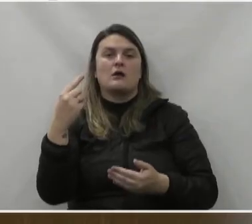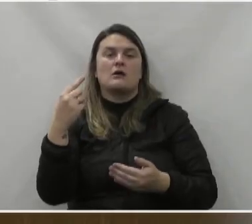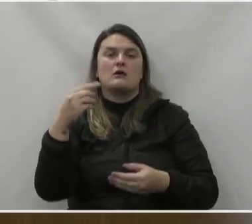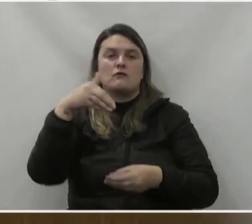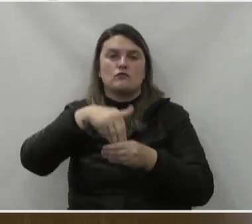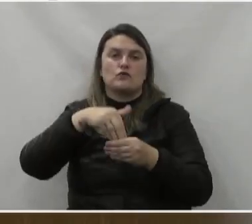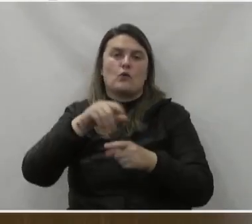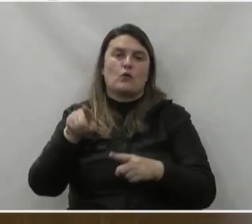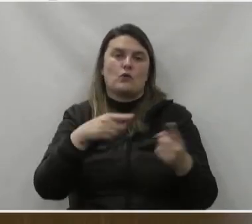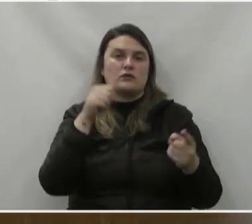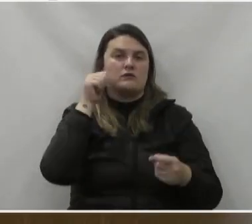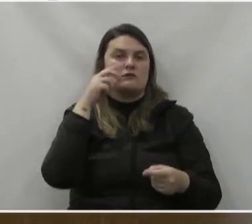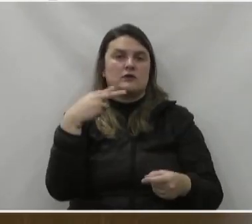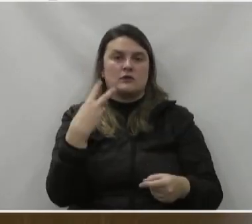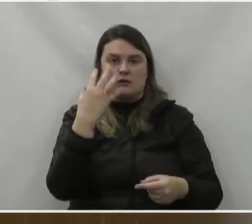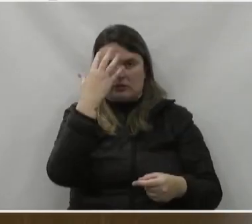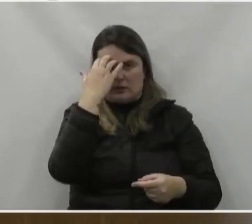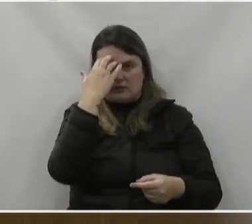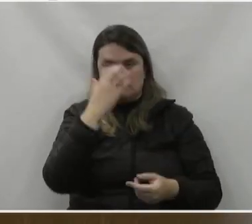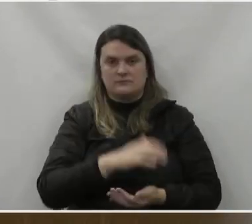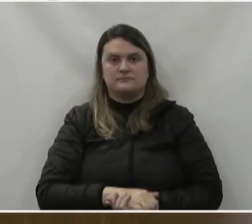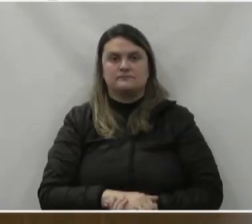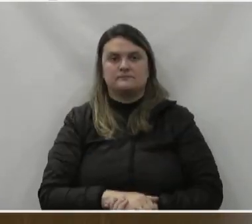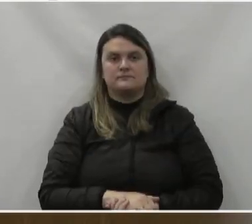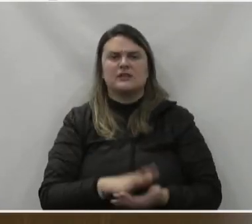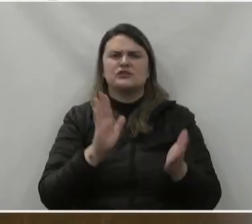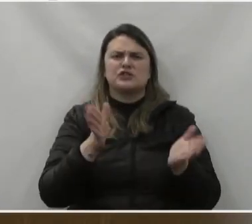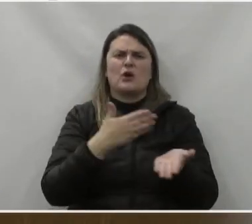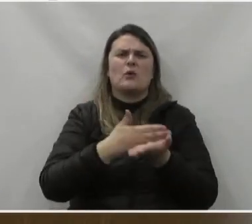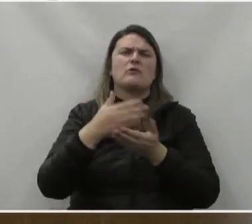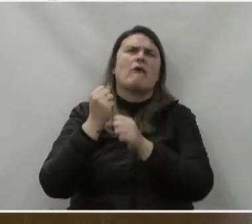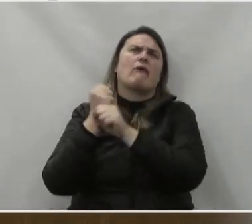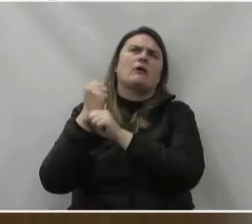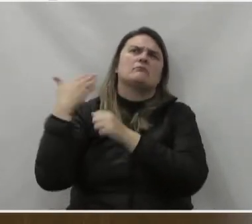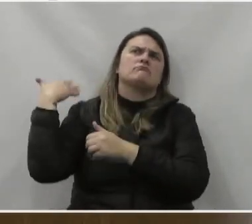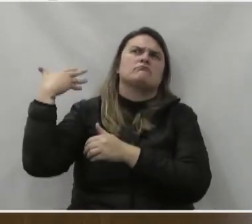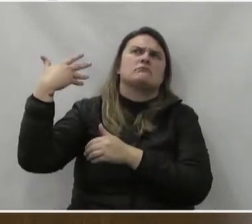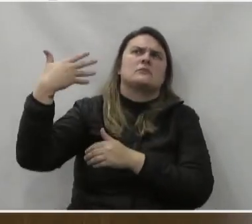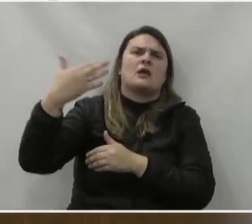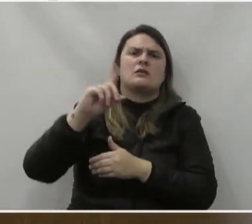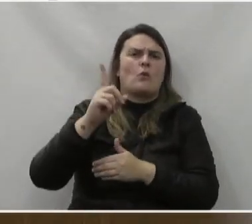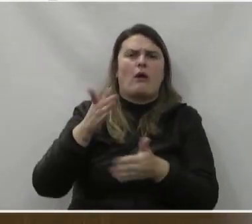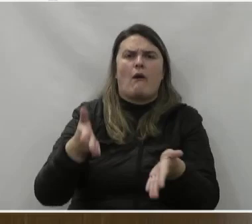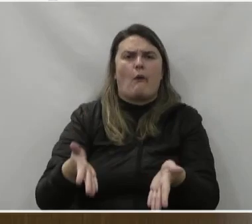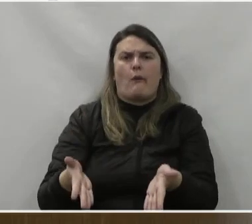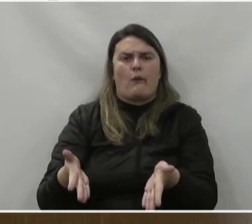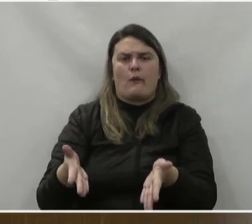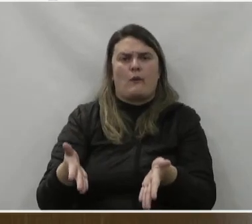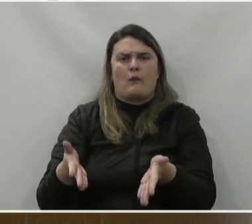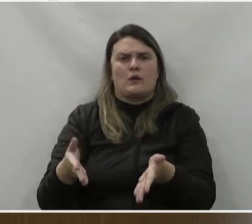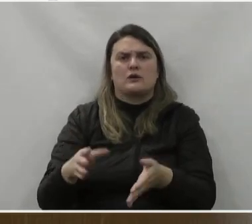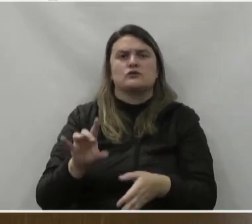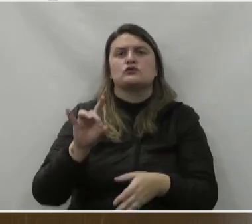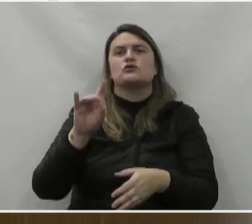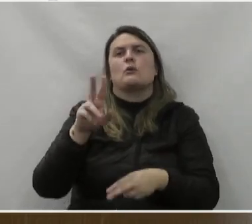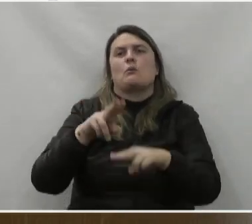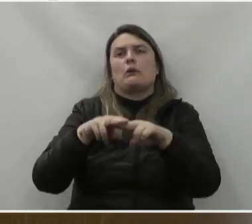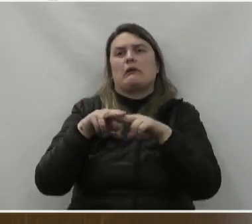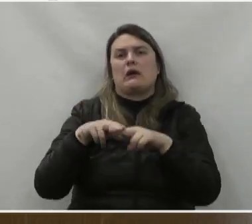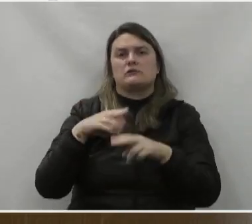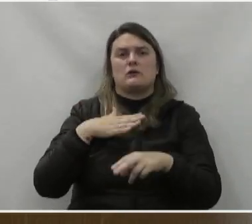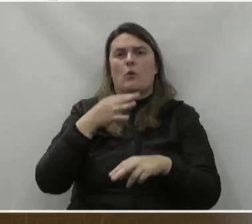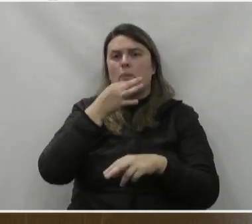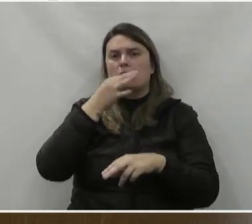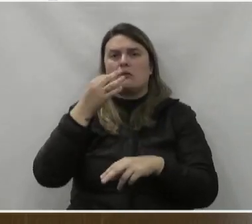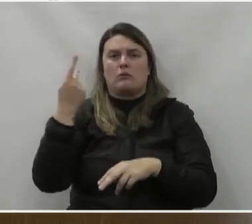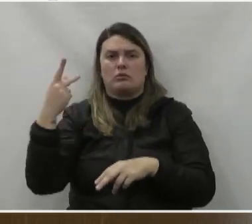mandato foi a vereadora Thaís. Então, já começou desde lá. Não foi agora, recente, que foi só por causa do posicionamento